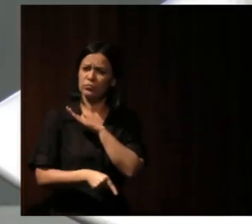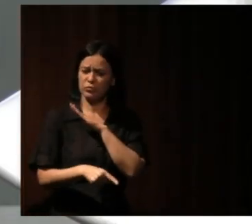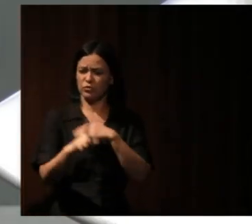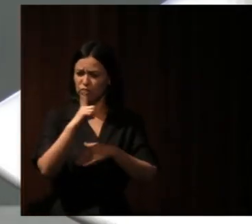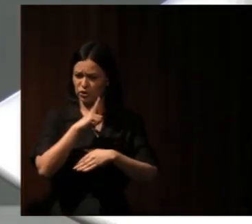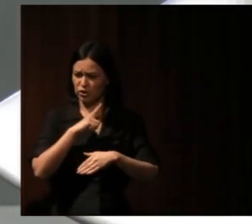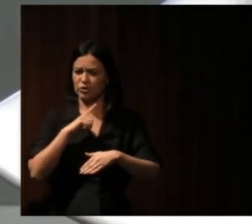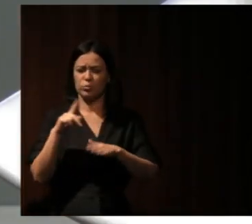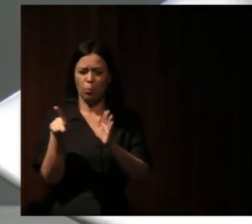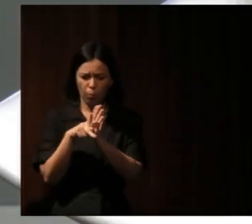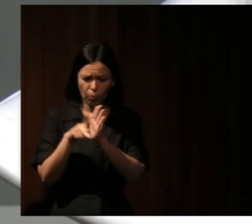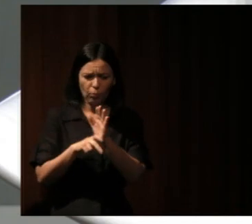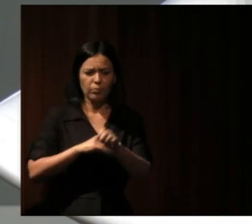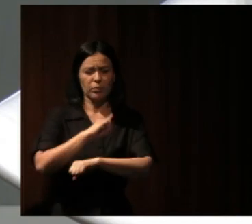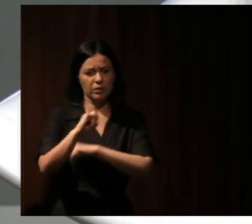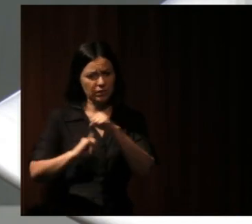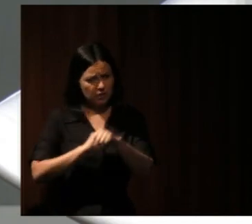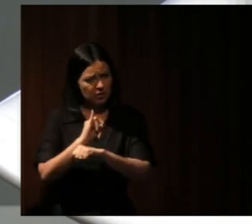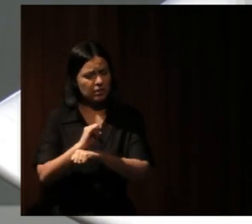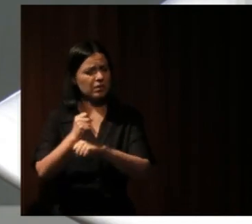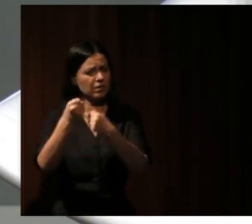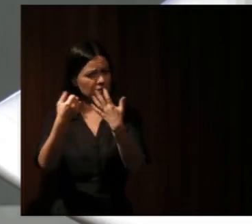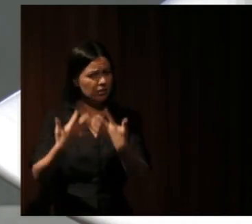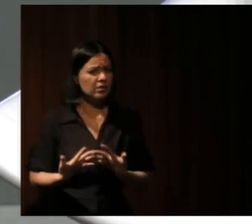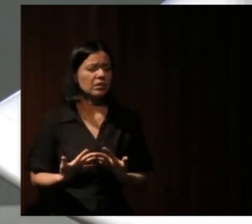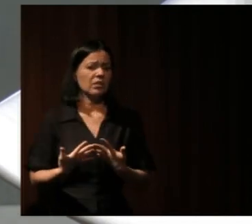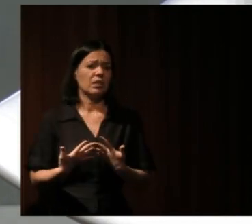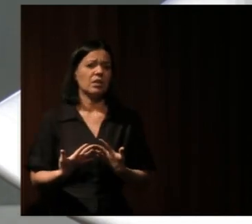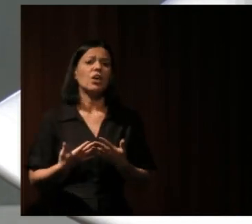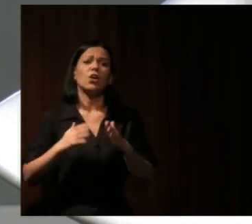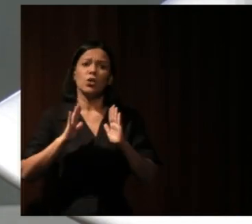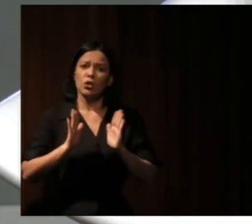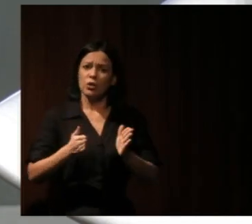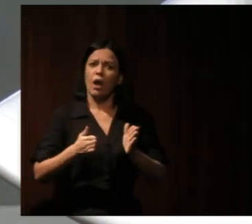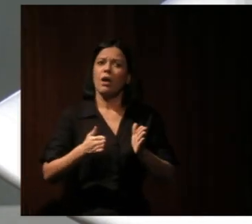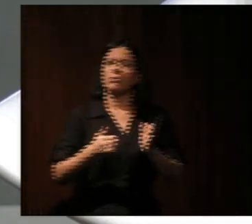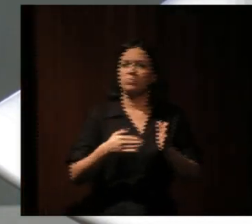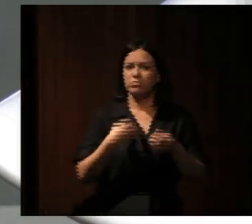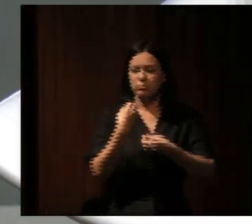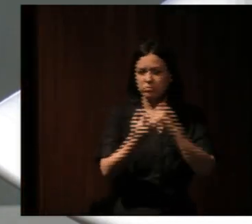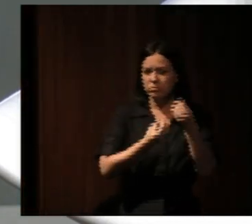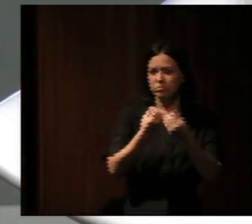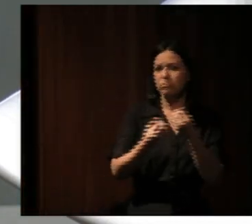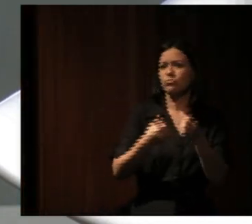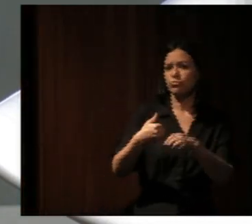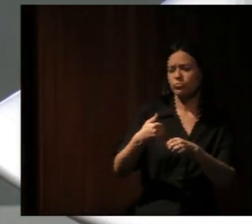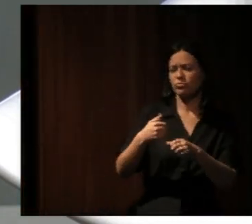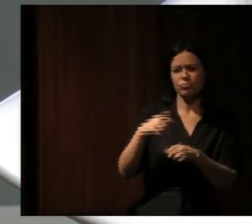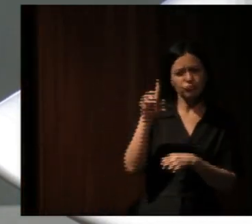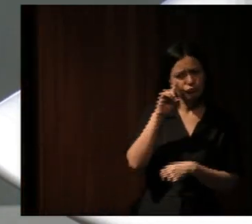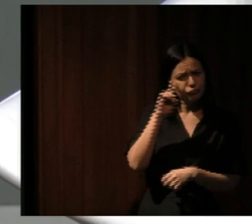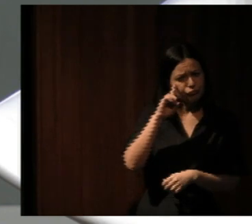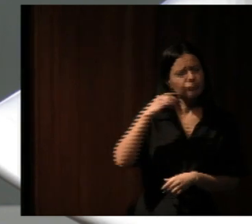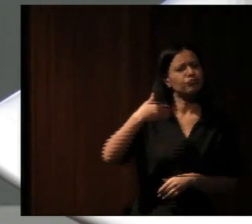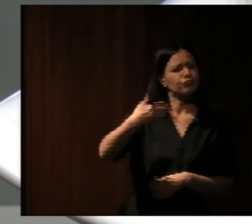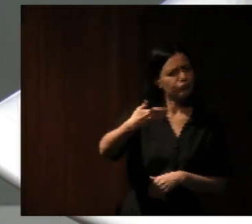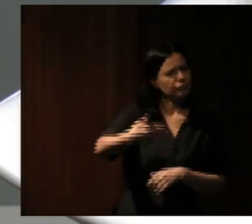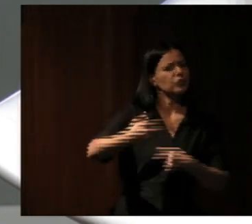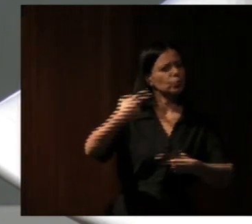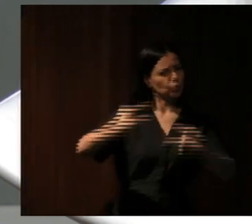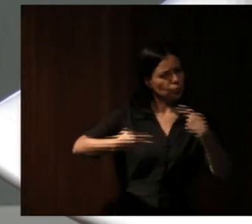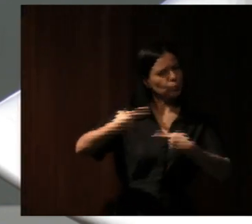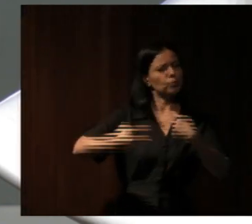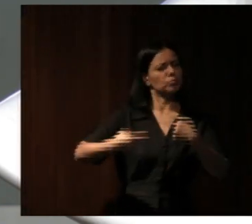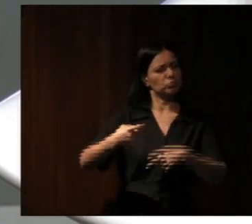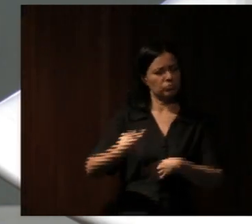que Não especificamente só nesse Episódio né que sim e a imprensa tem discutido isso Eh cotidianamente aí e eu